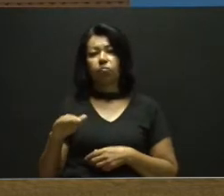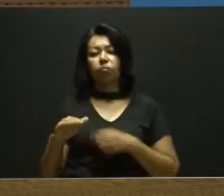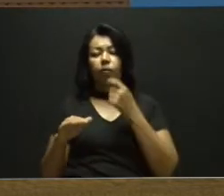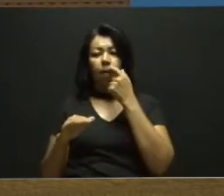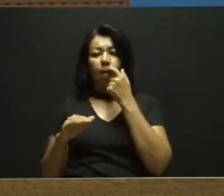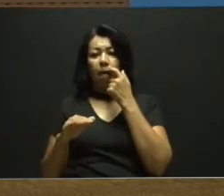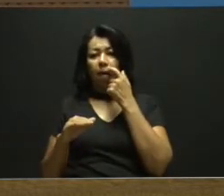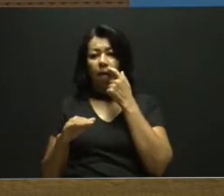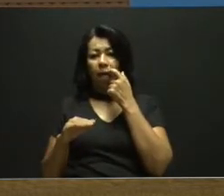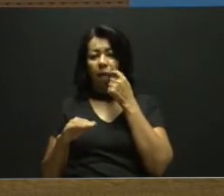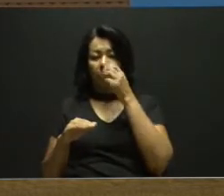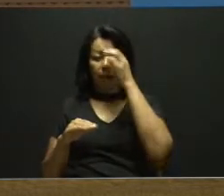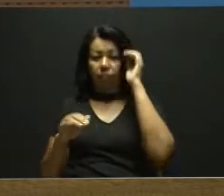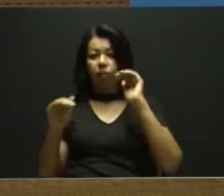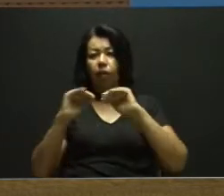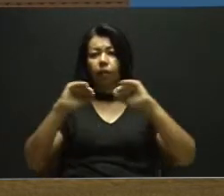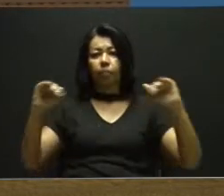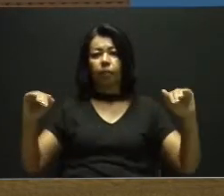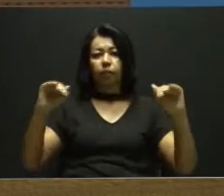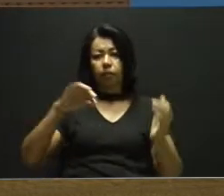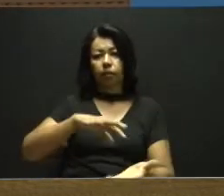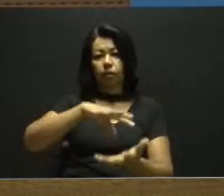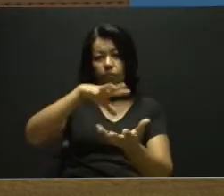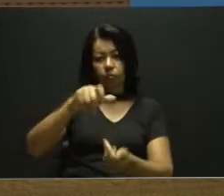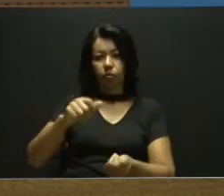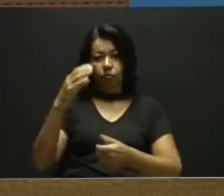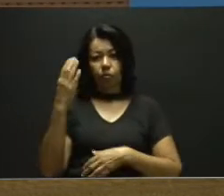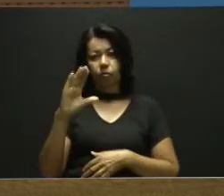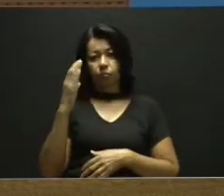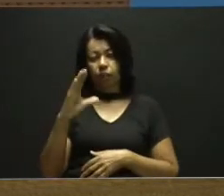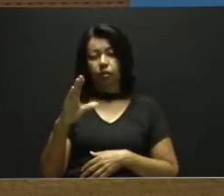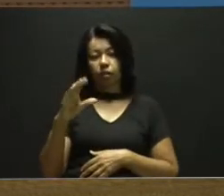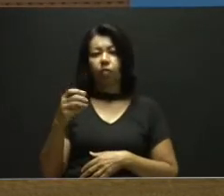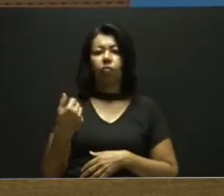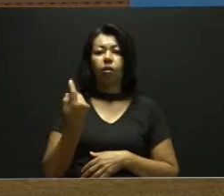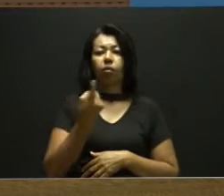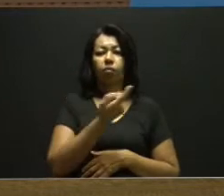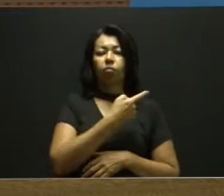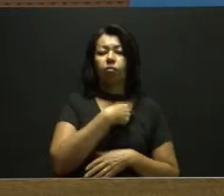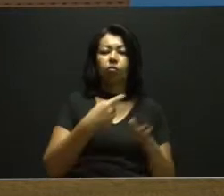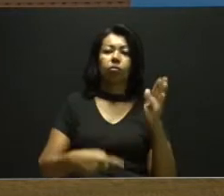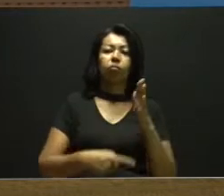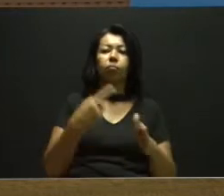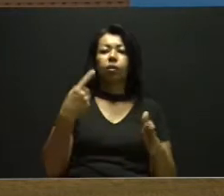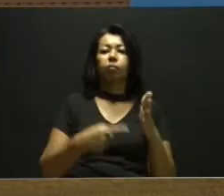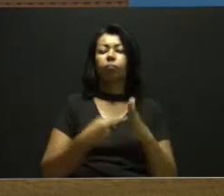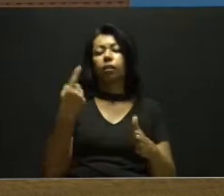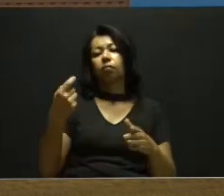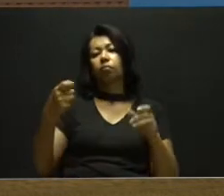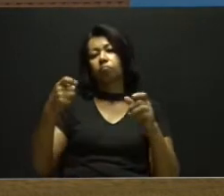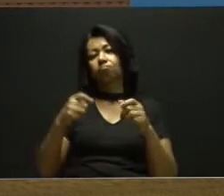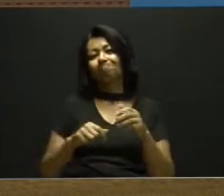mundo e cubatão era o nosso primeiro degrau